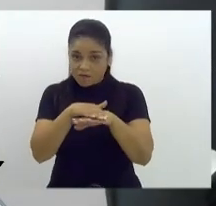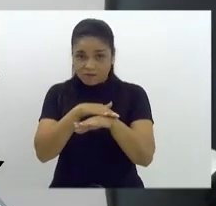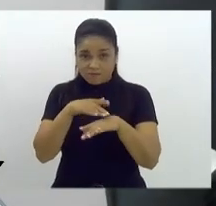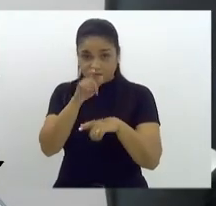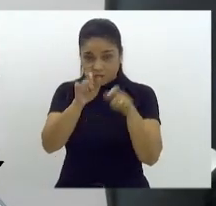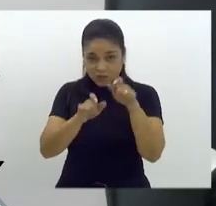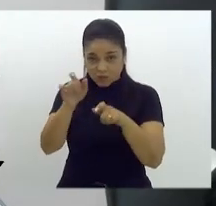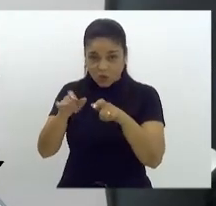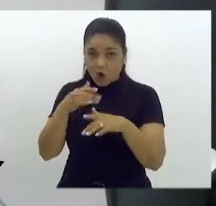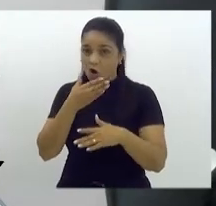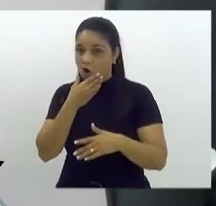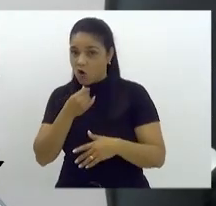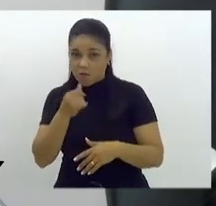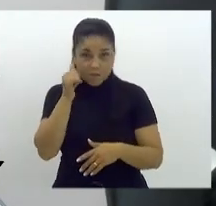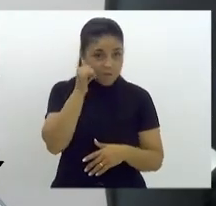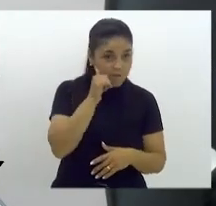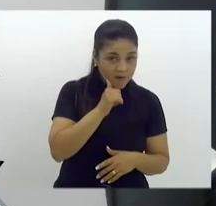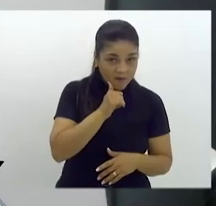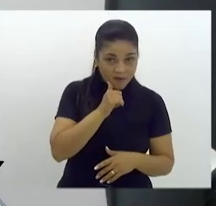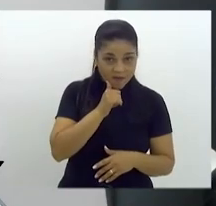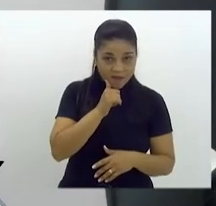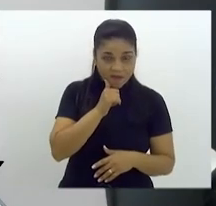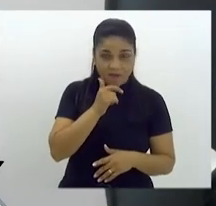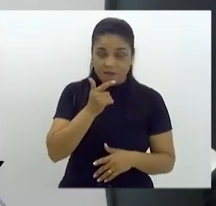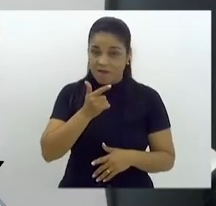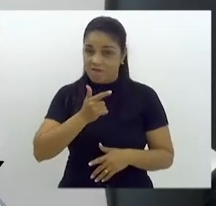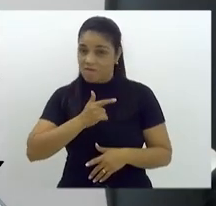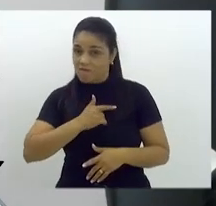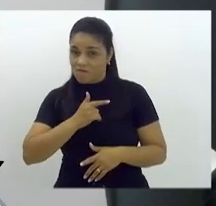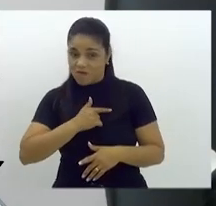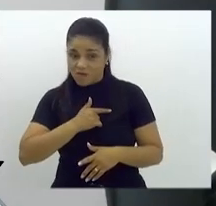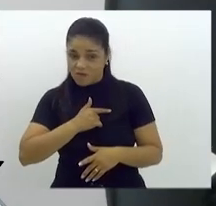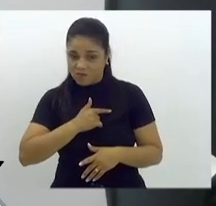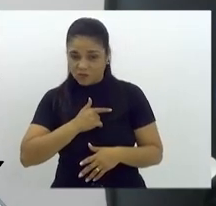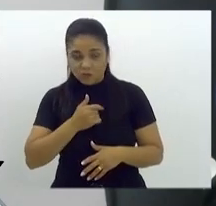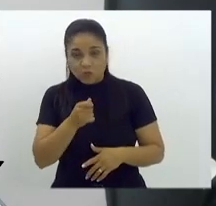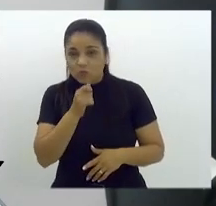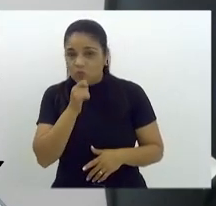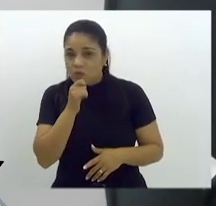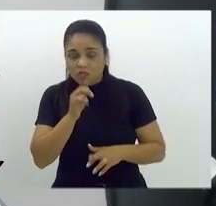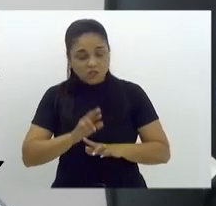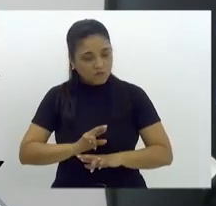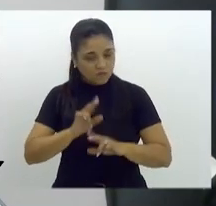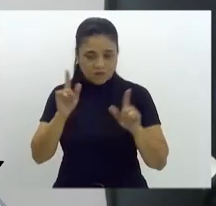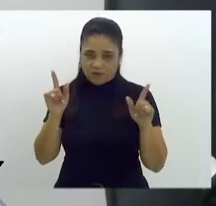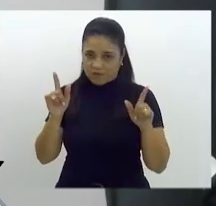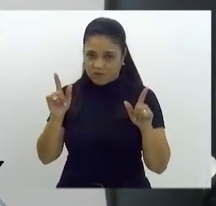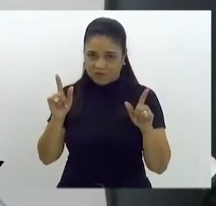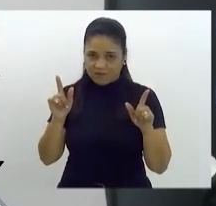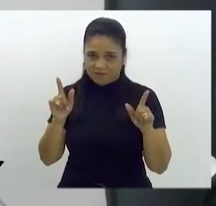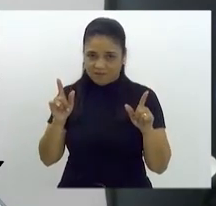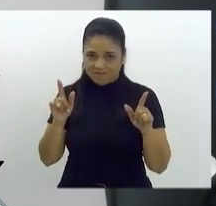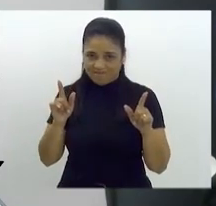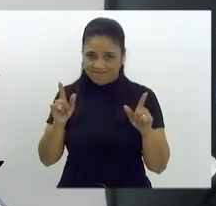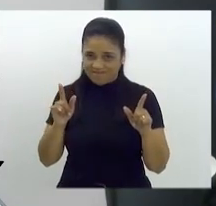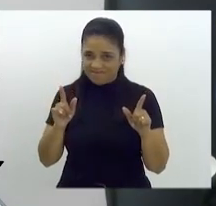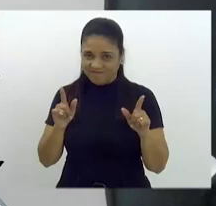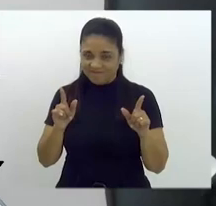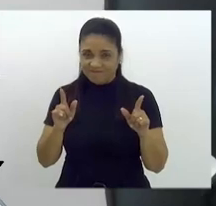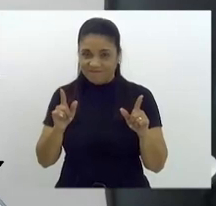tanto homem libertino quando uma mulher é feio não tem diferença nisso Essa é a grande questão